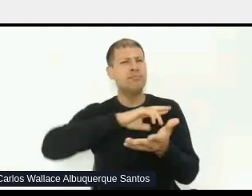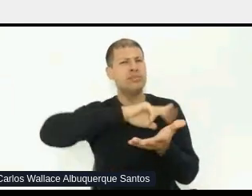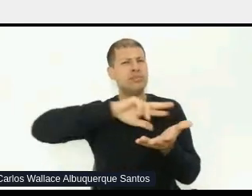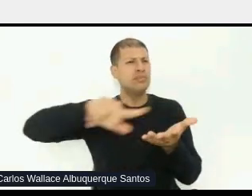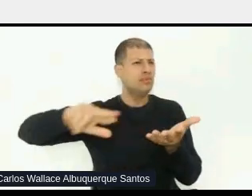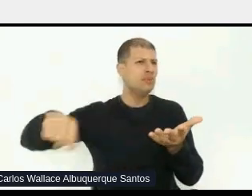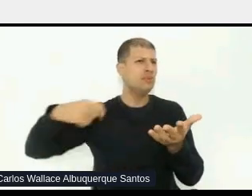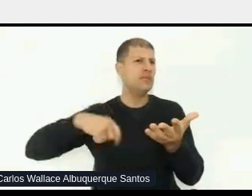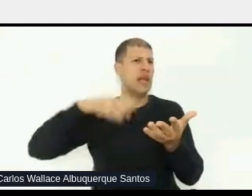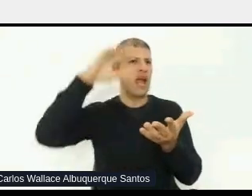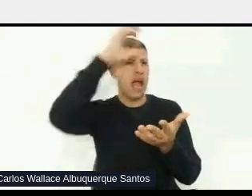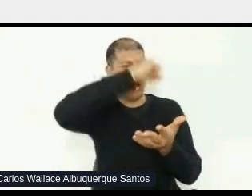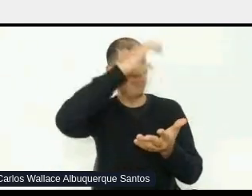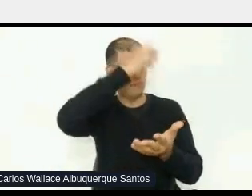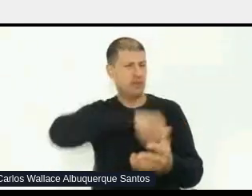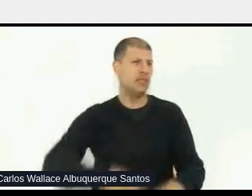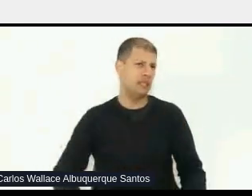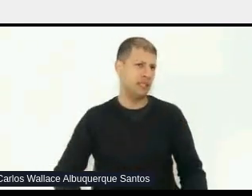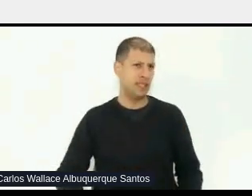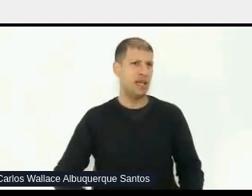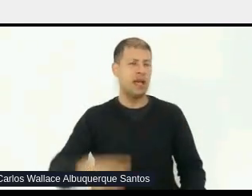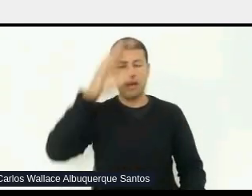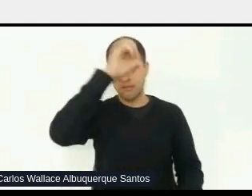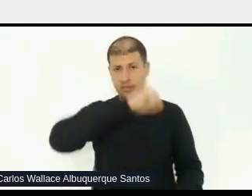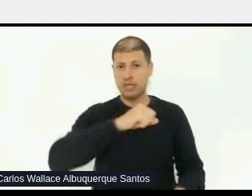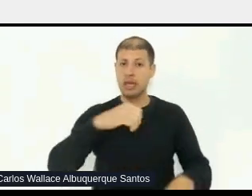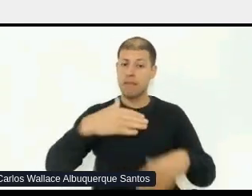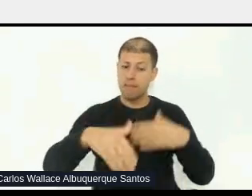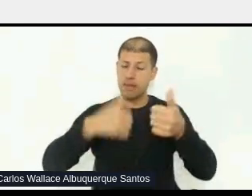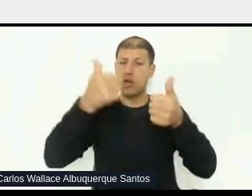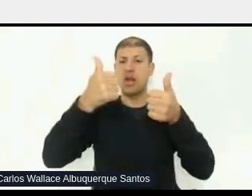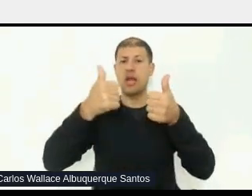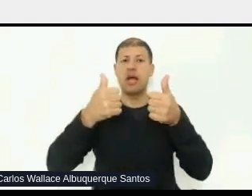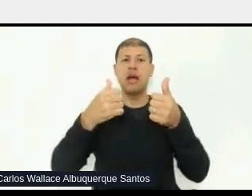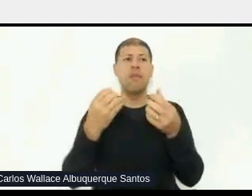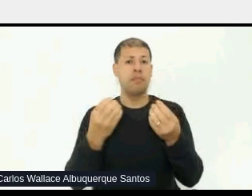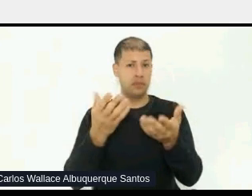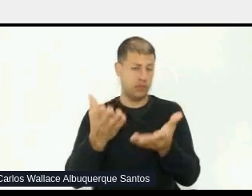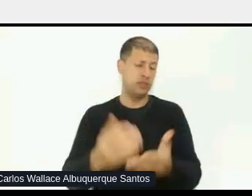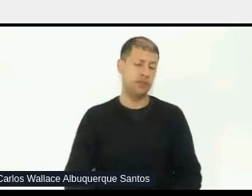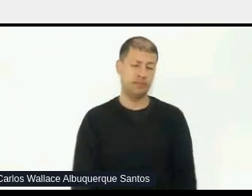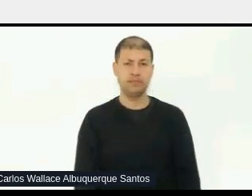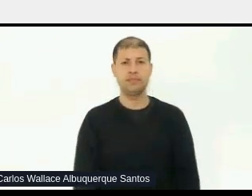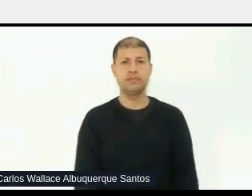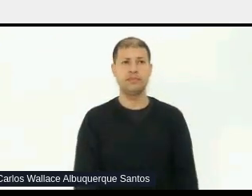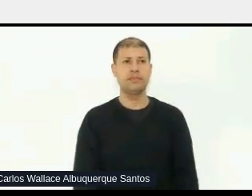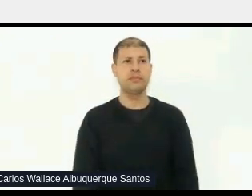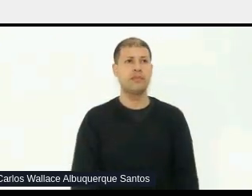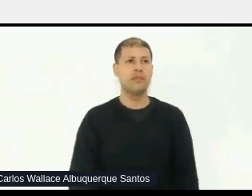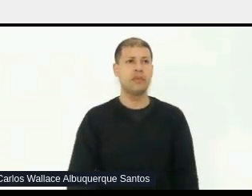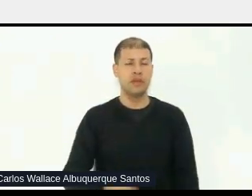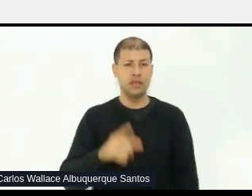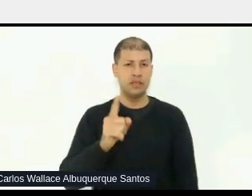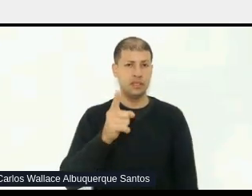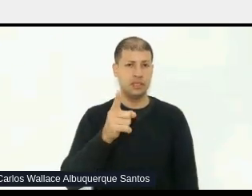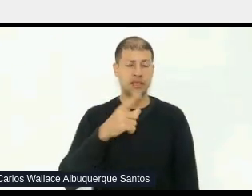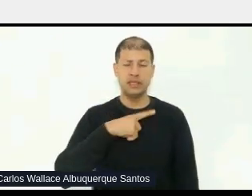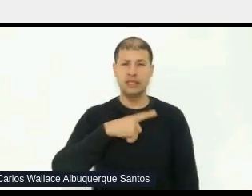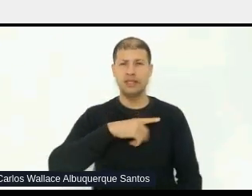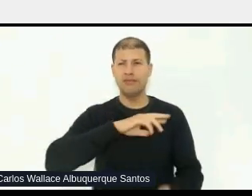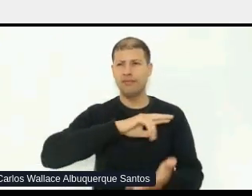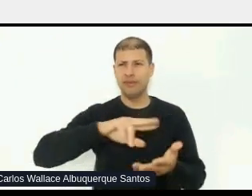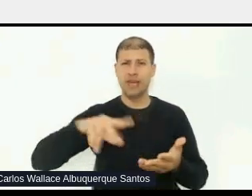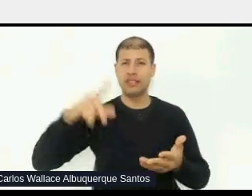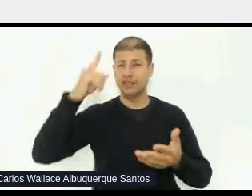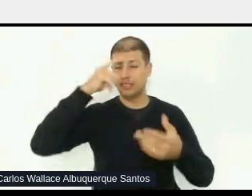a lidar e aprender a melhorar para esse público, né? E sabendo que existem vários desses